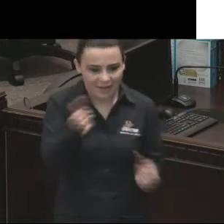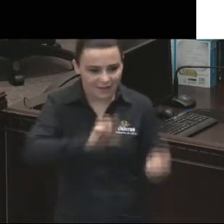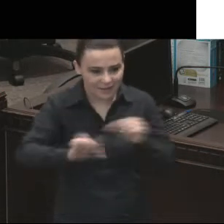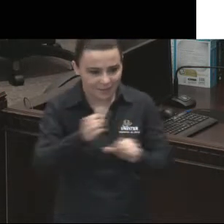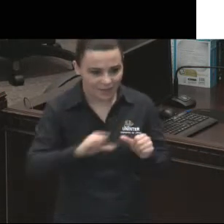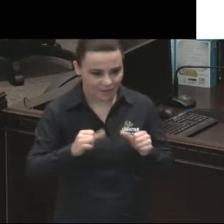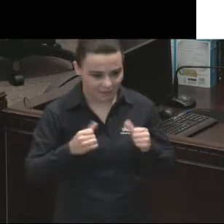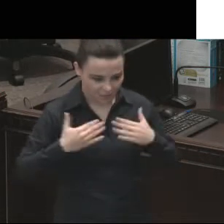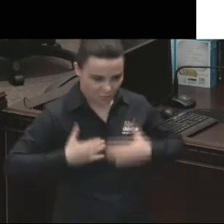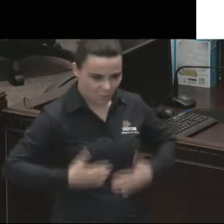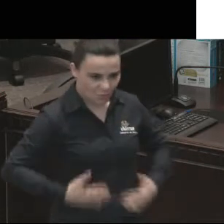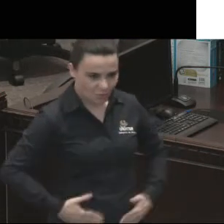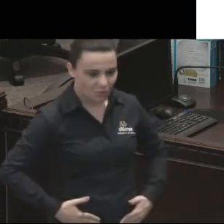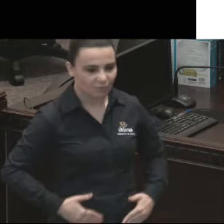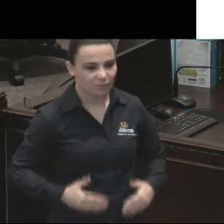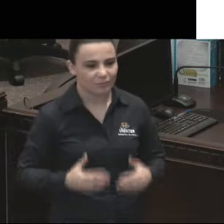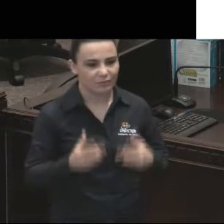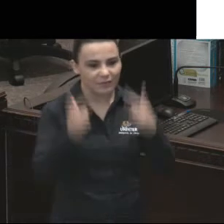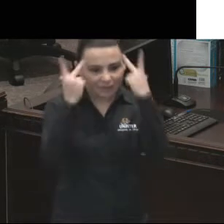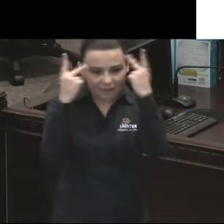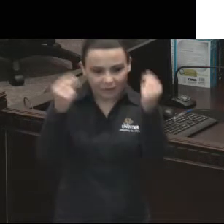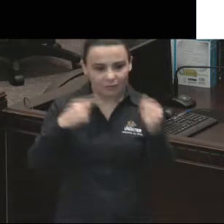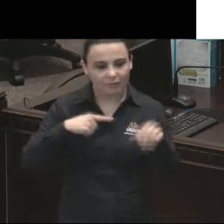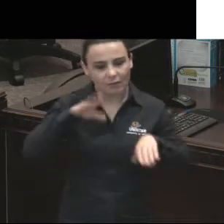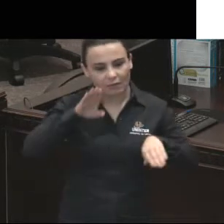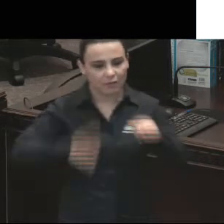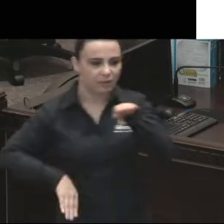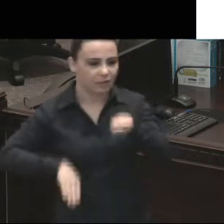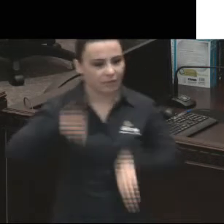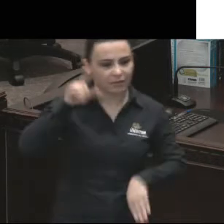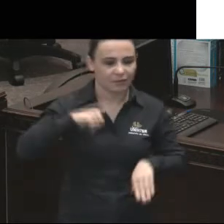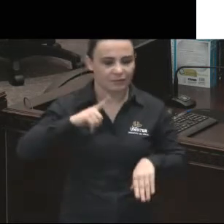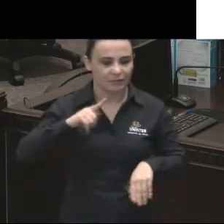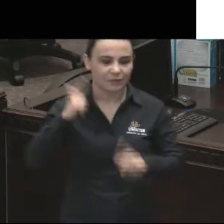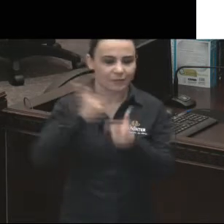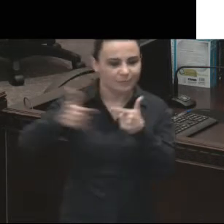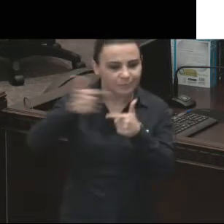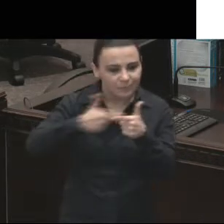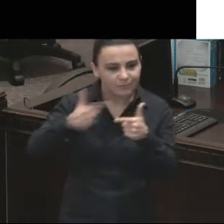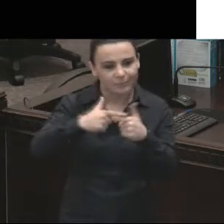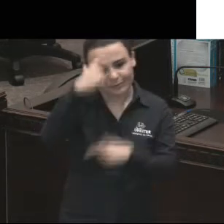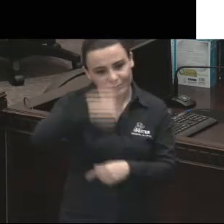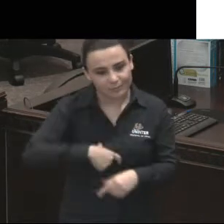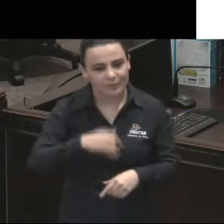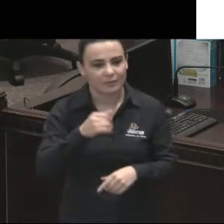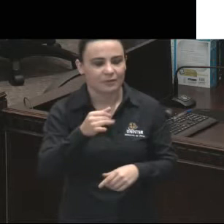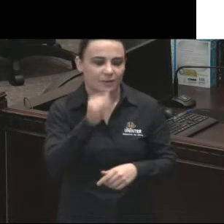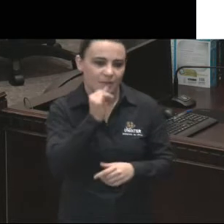ele pode alterar esse equilíbrio e trazer vários problemas, como eu comentei, às vezes problemas